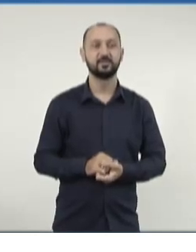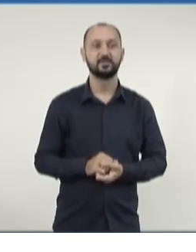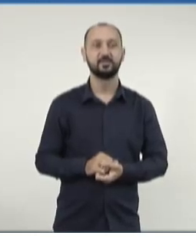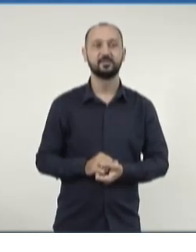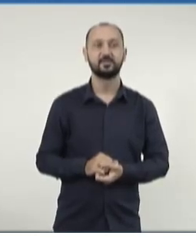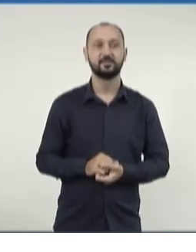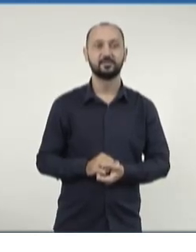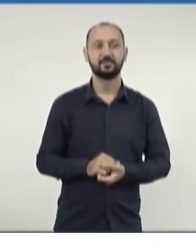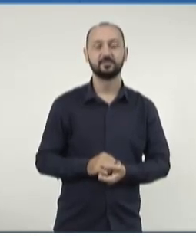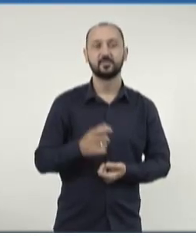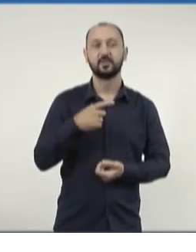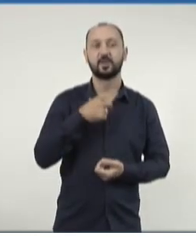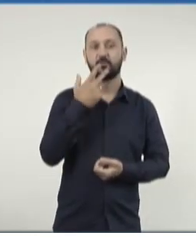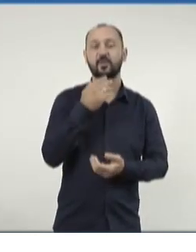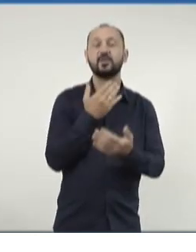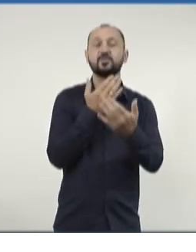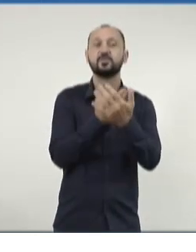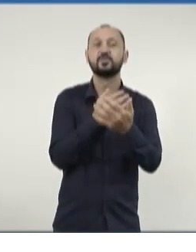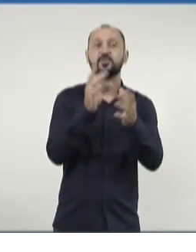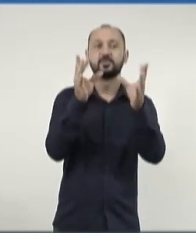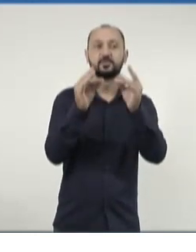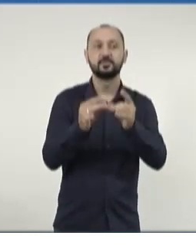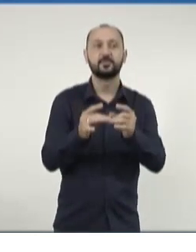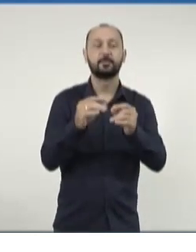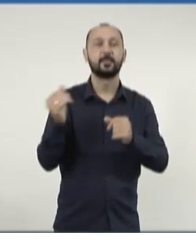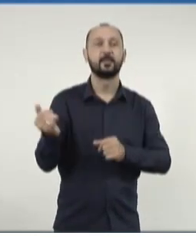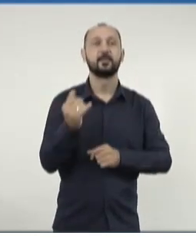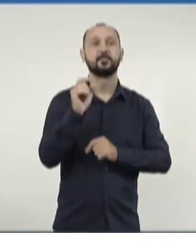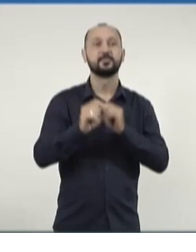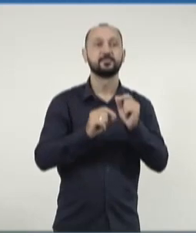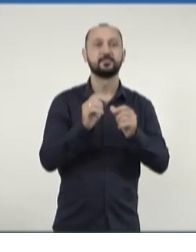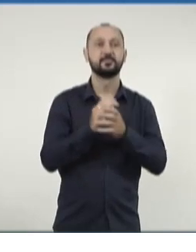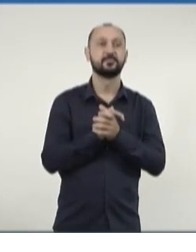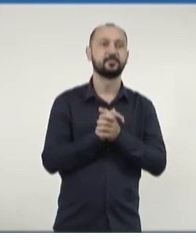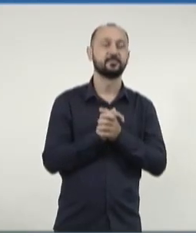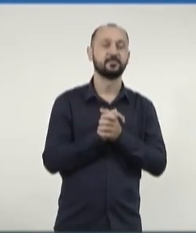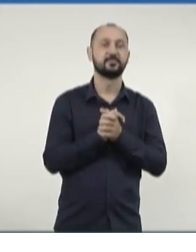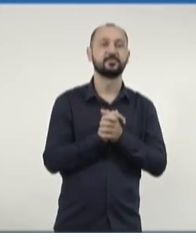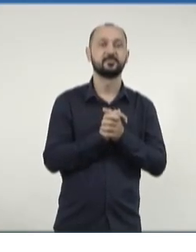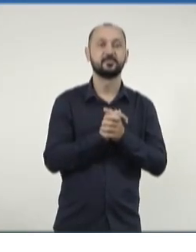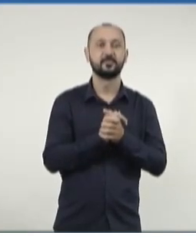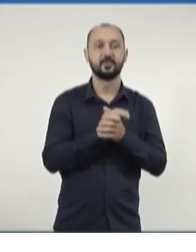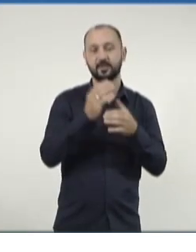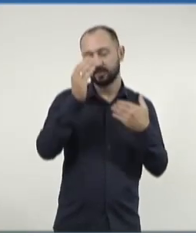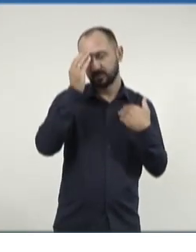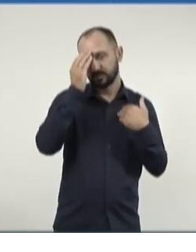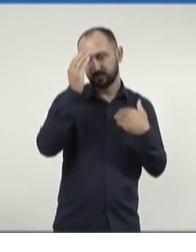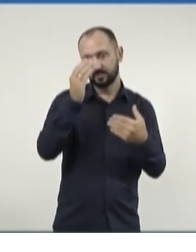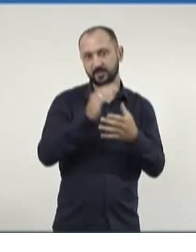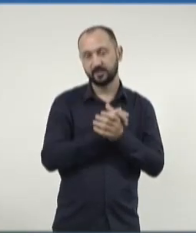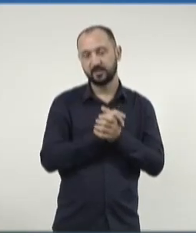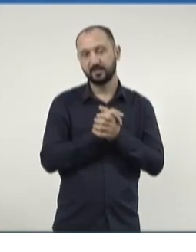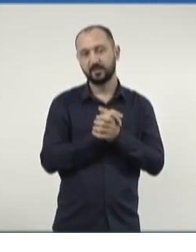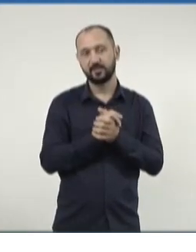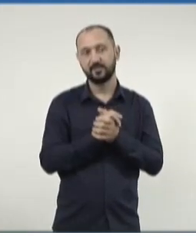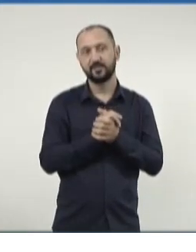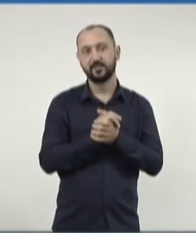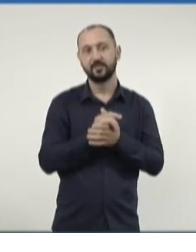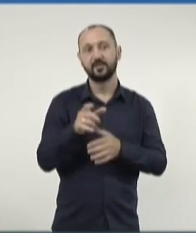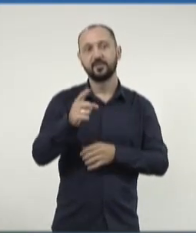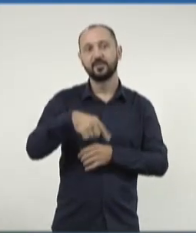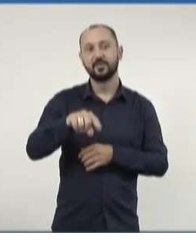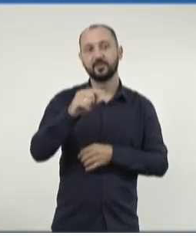vou só comentar uma coisa que eu acho muito importante nesse depoimento, quero agradecer também,